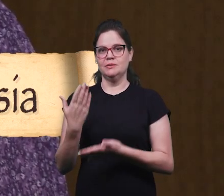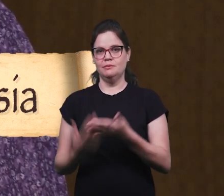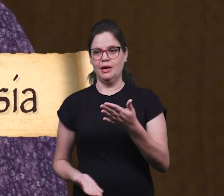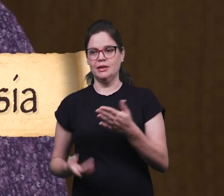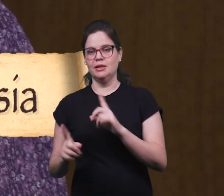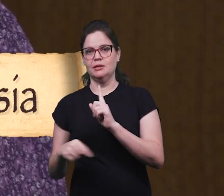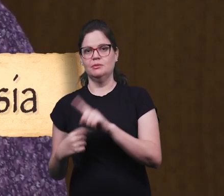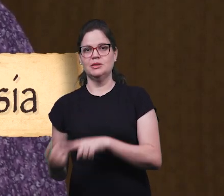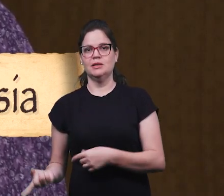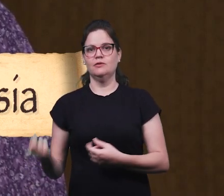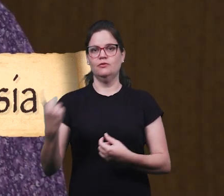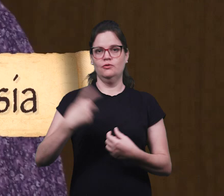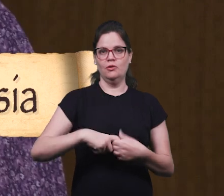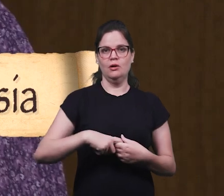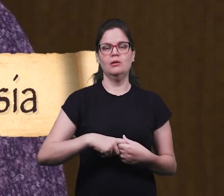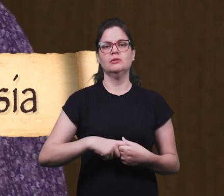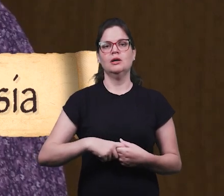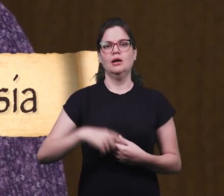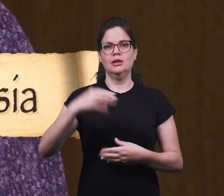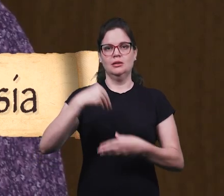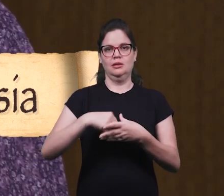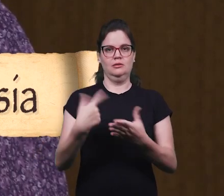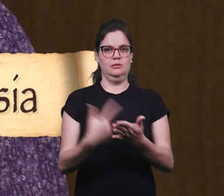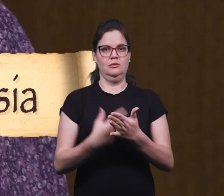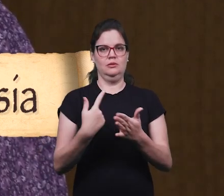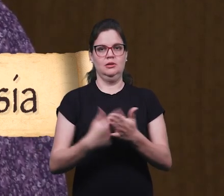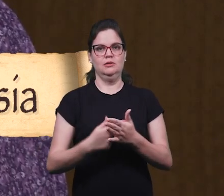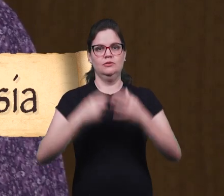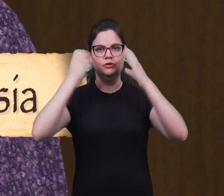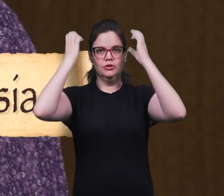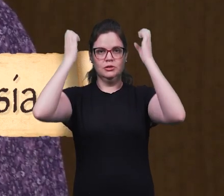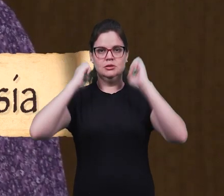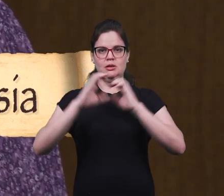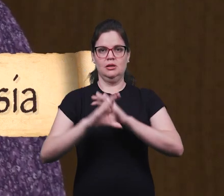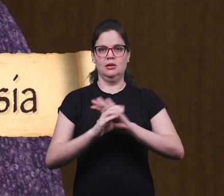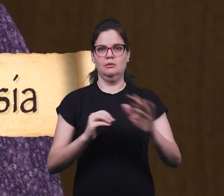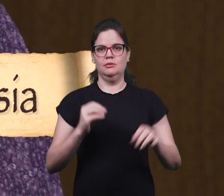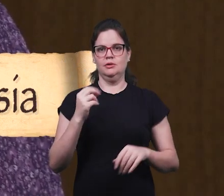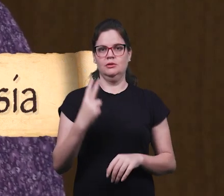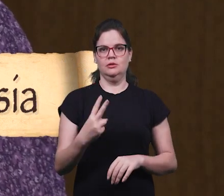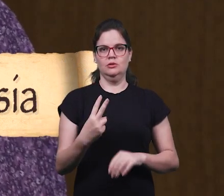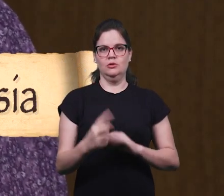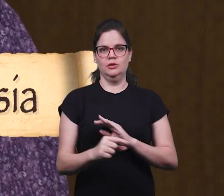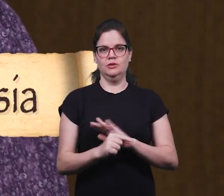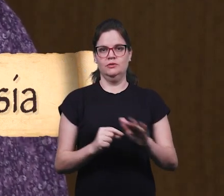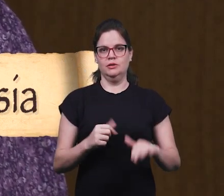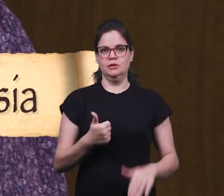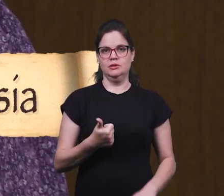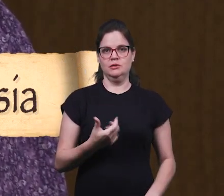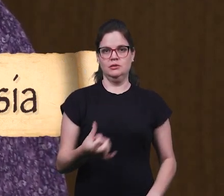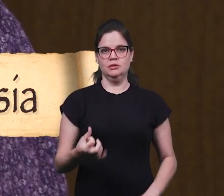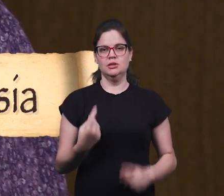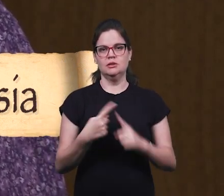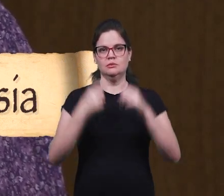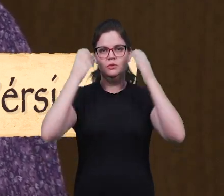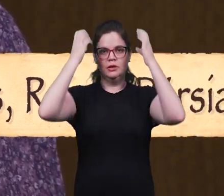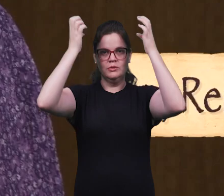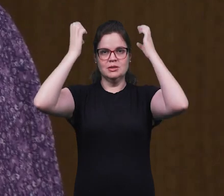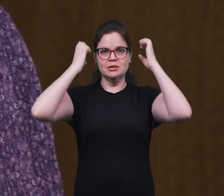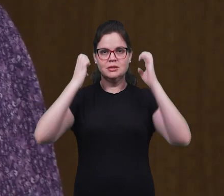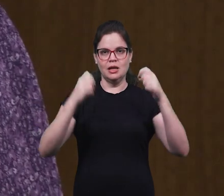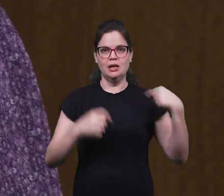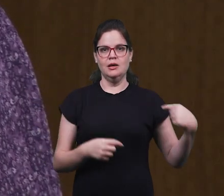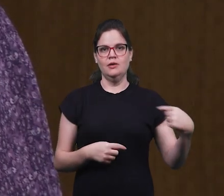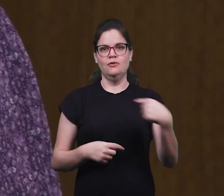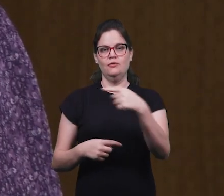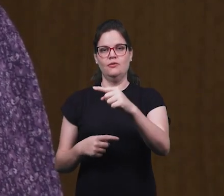de Esther, capítulo 2, versículo 16, quando começa a história dela indo ao rei, ali é o 7º